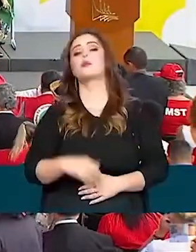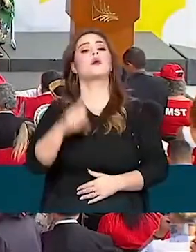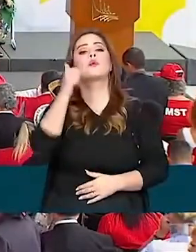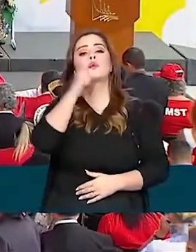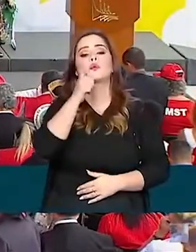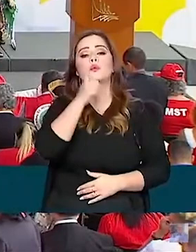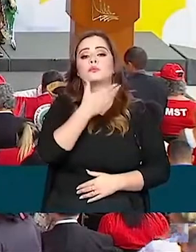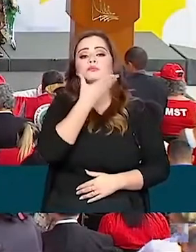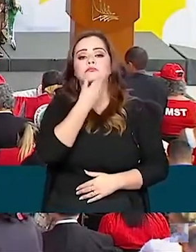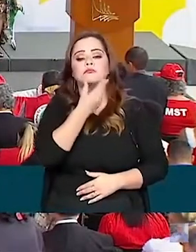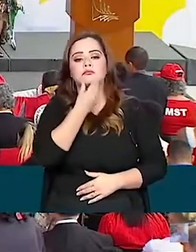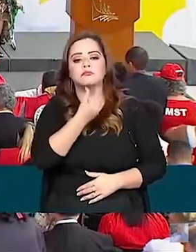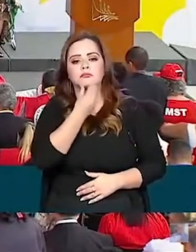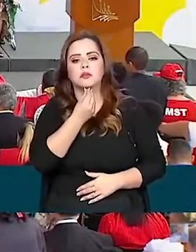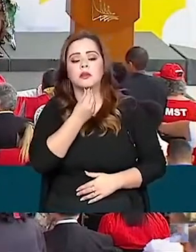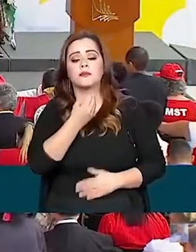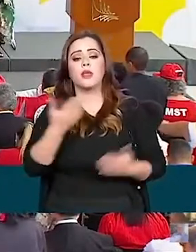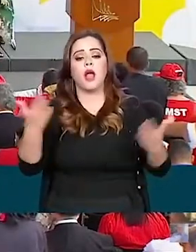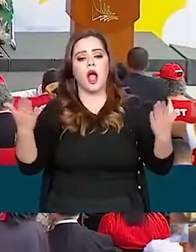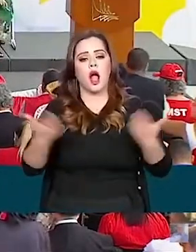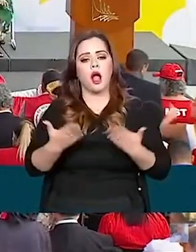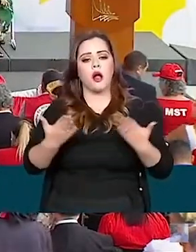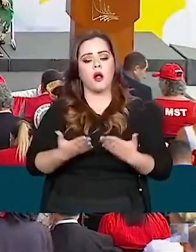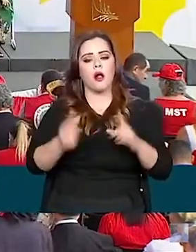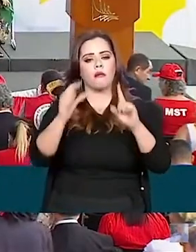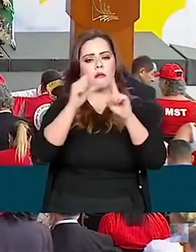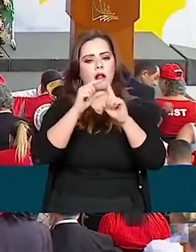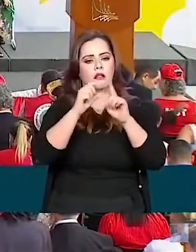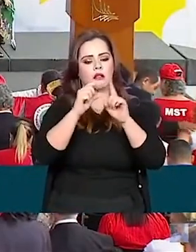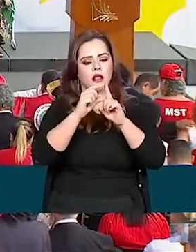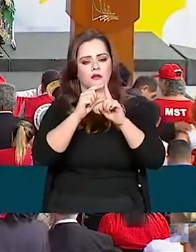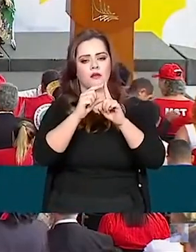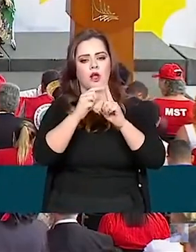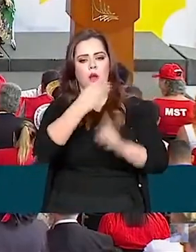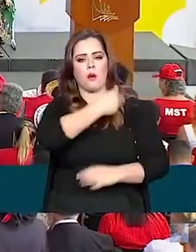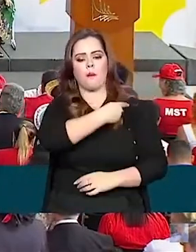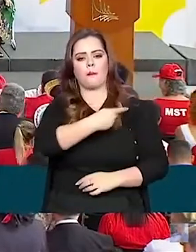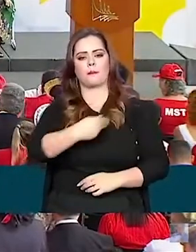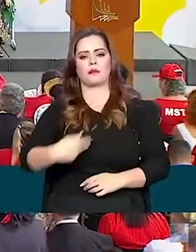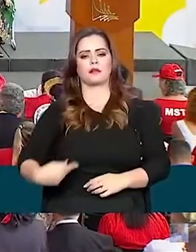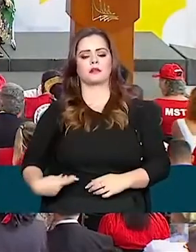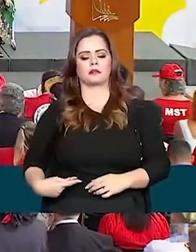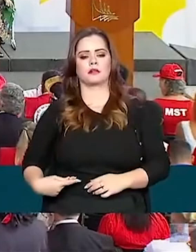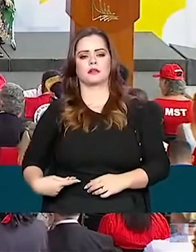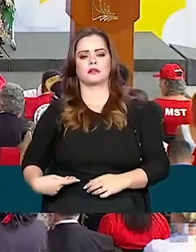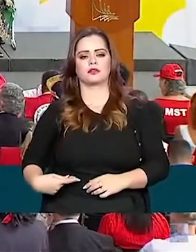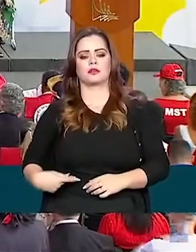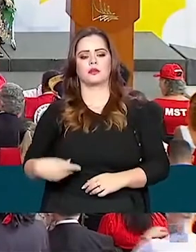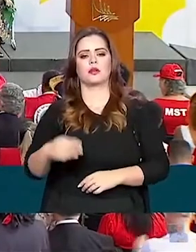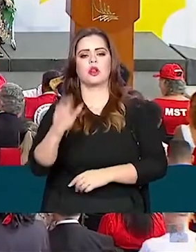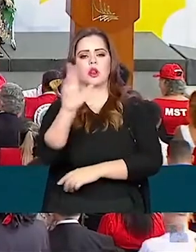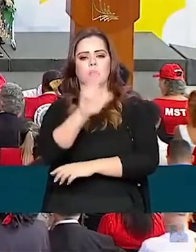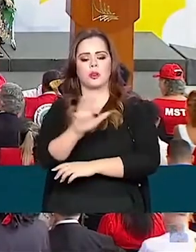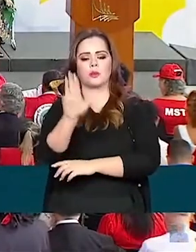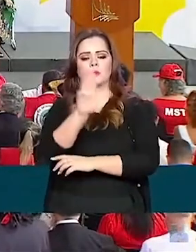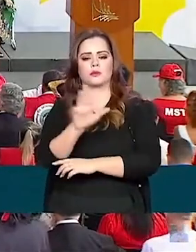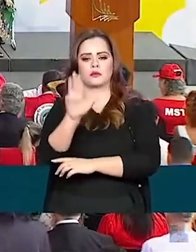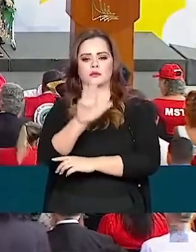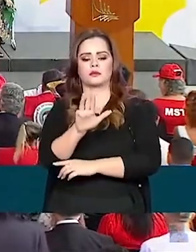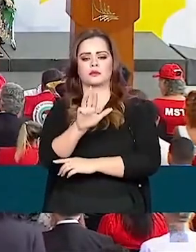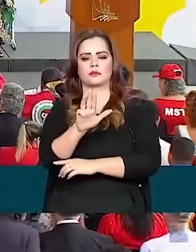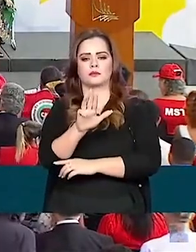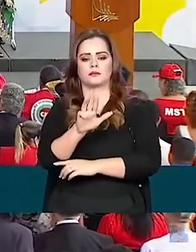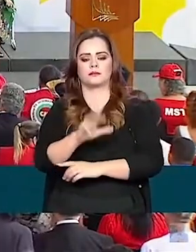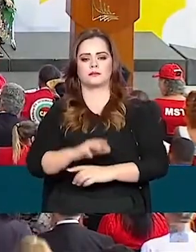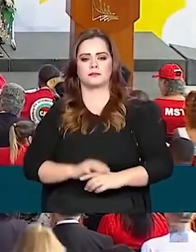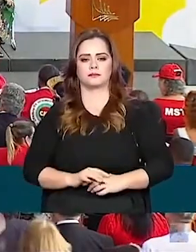Senhoras e senhores, com a palavra, o senhor presidente da República, Luiz